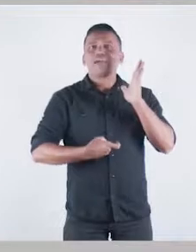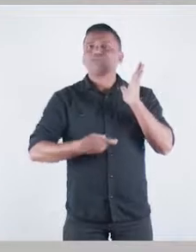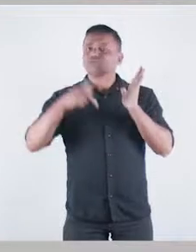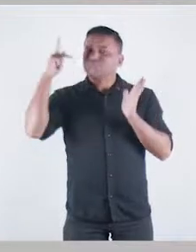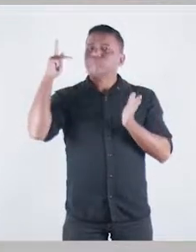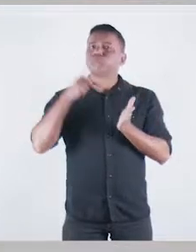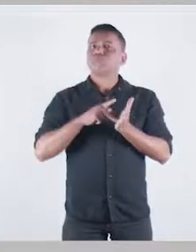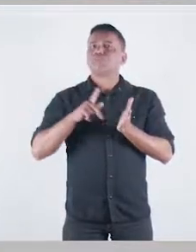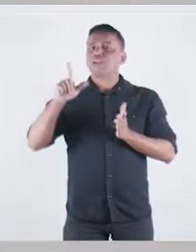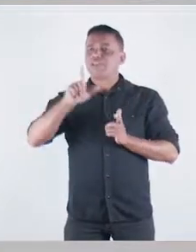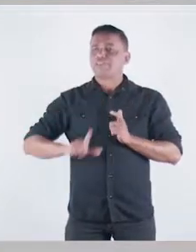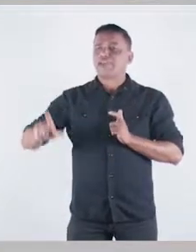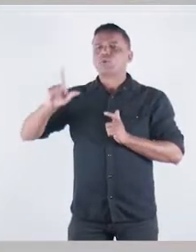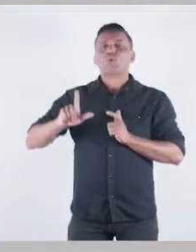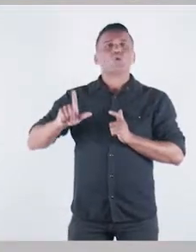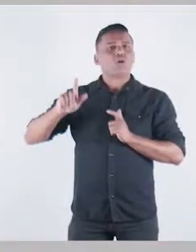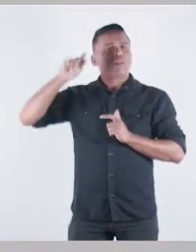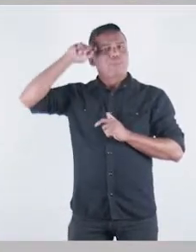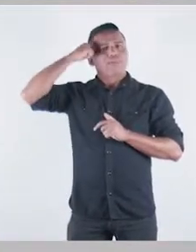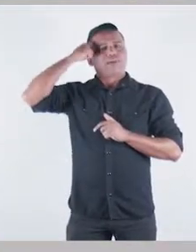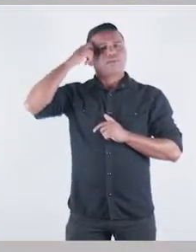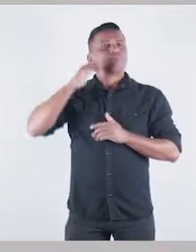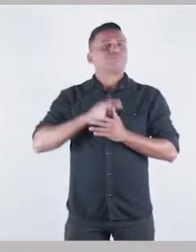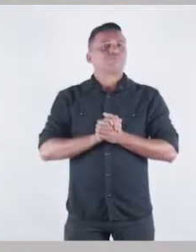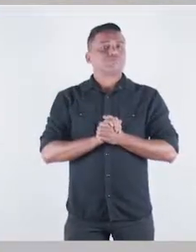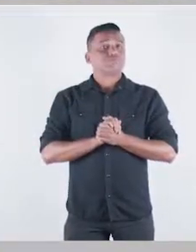essa literatura. E ela foi se consolidando,